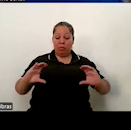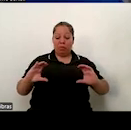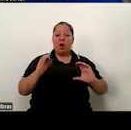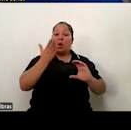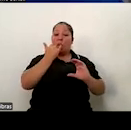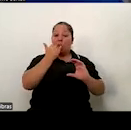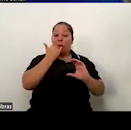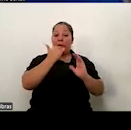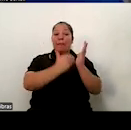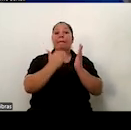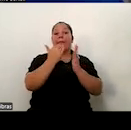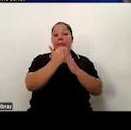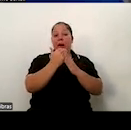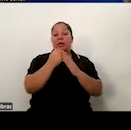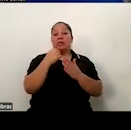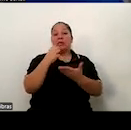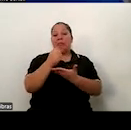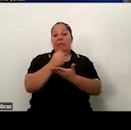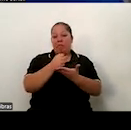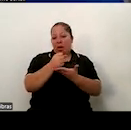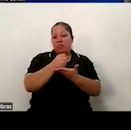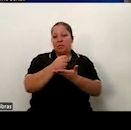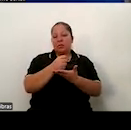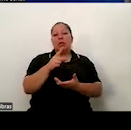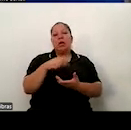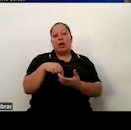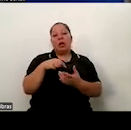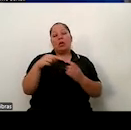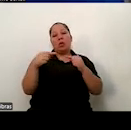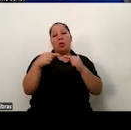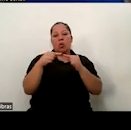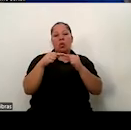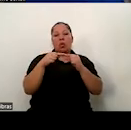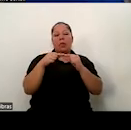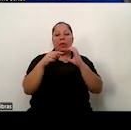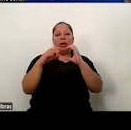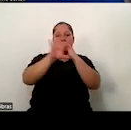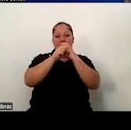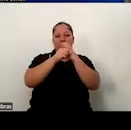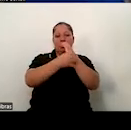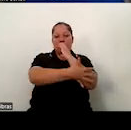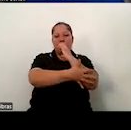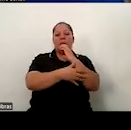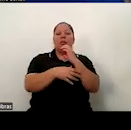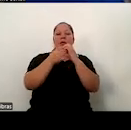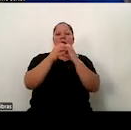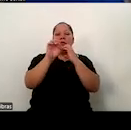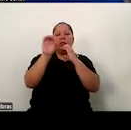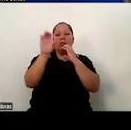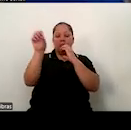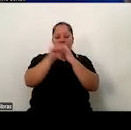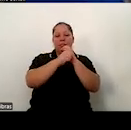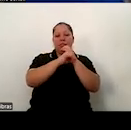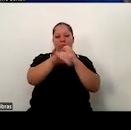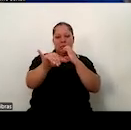base da nossa alimentação, seriam os carboidratos aqui. As farinhas, as raízes, em geral, as frutas